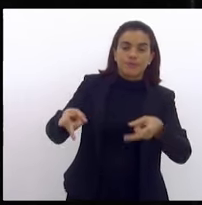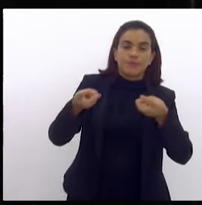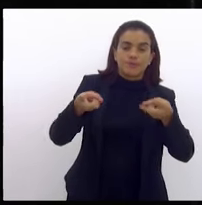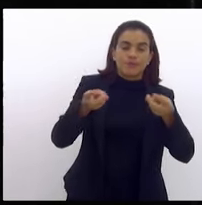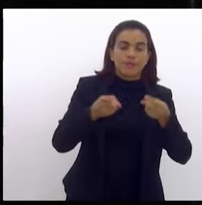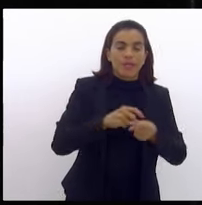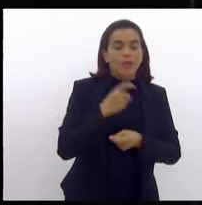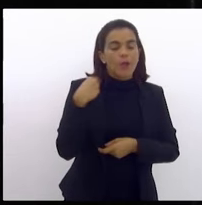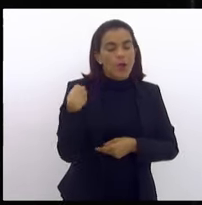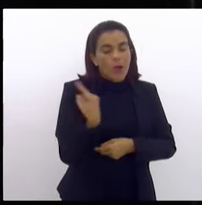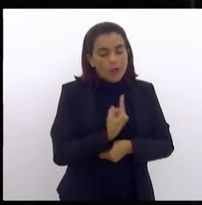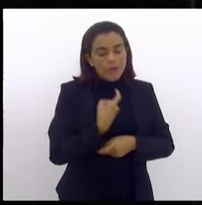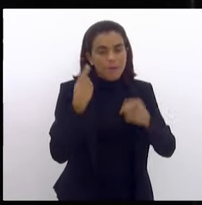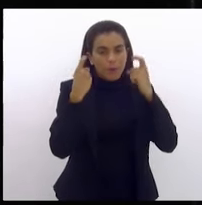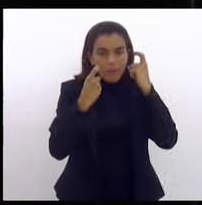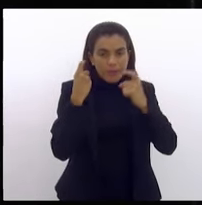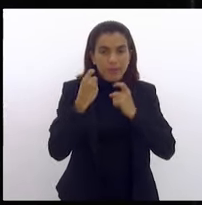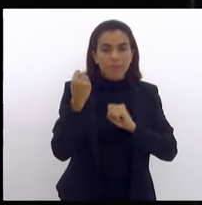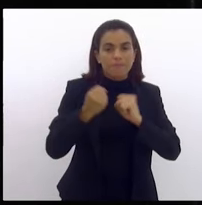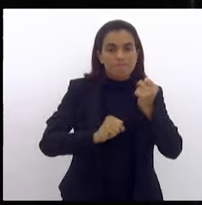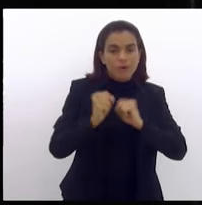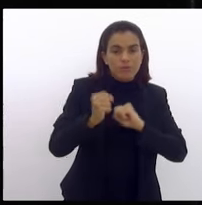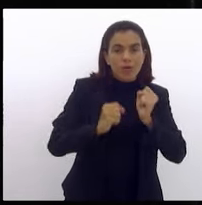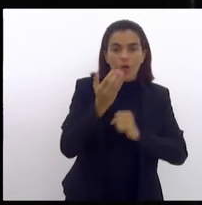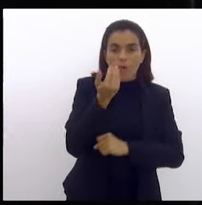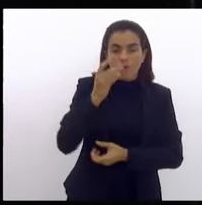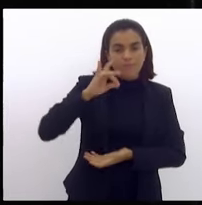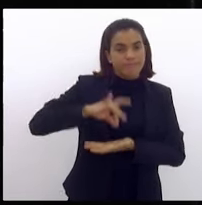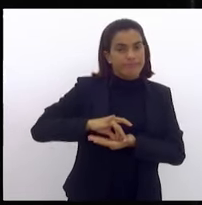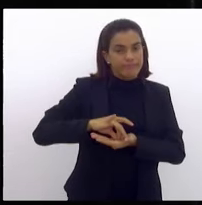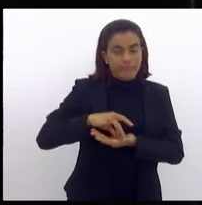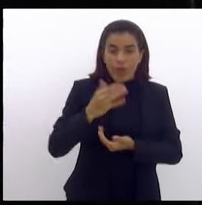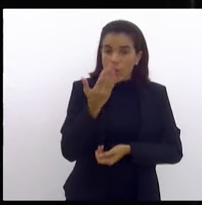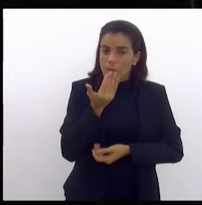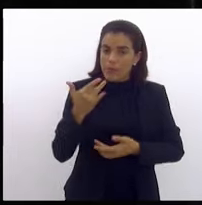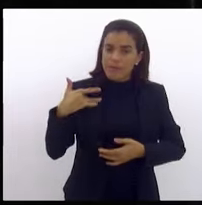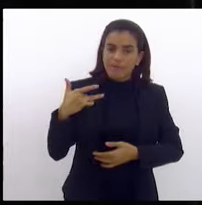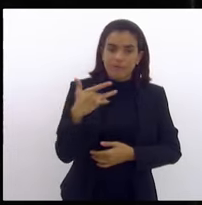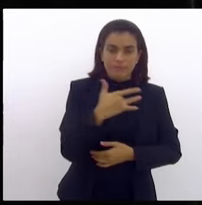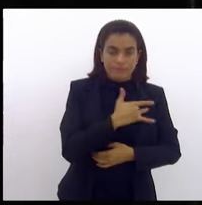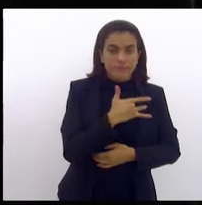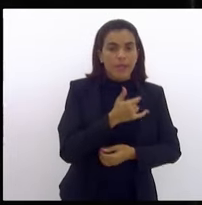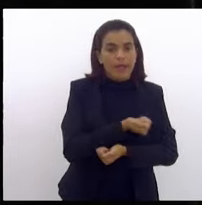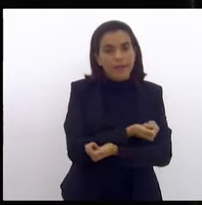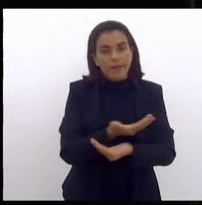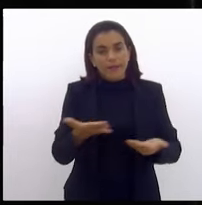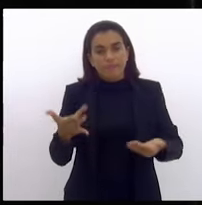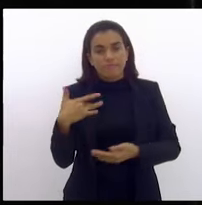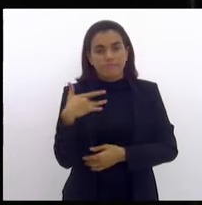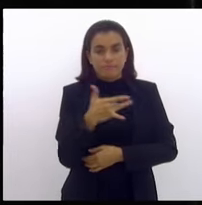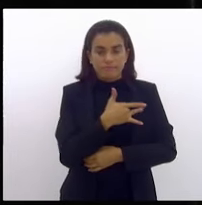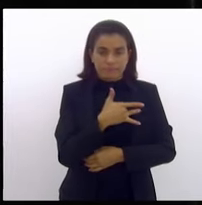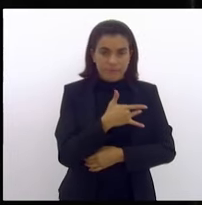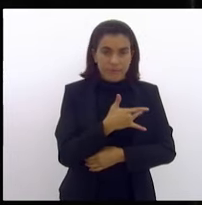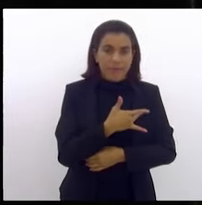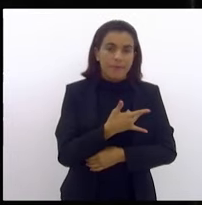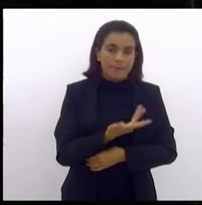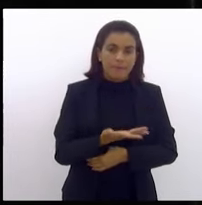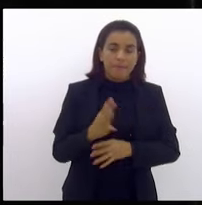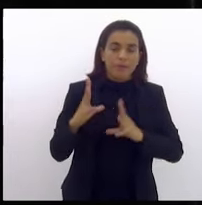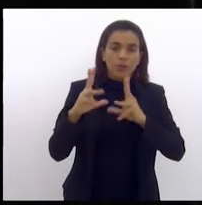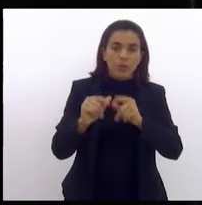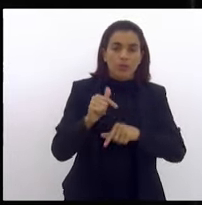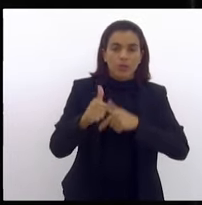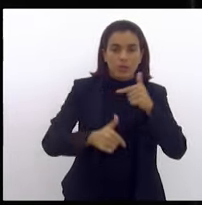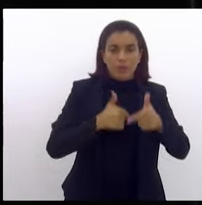Nossa preocupação é produzir comida de verdade, comida saudável, é levar saúde para a mesa dos trabalhadores